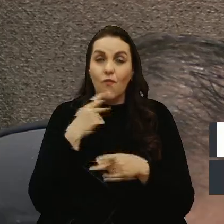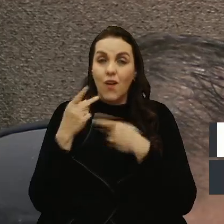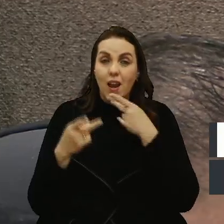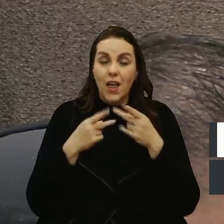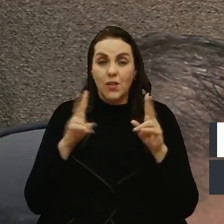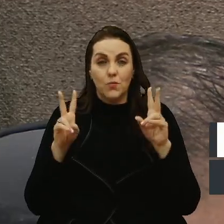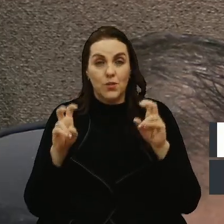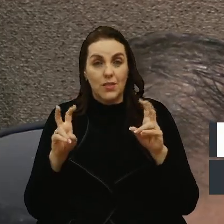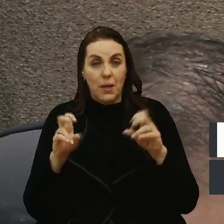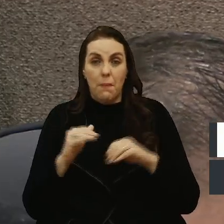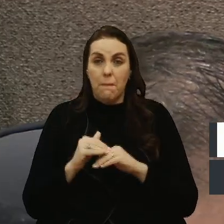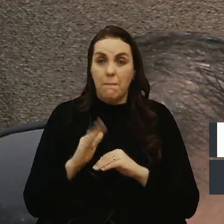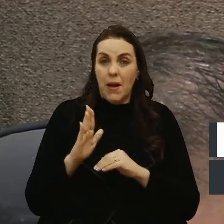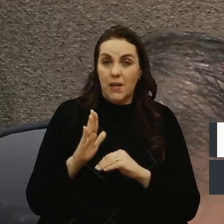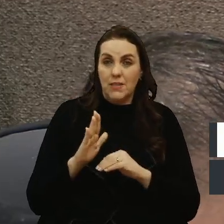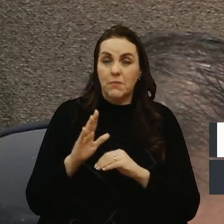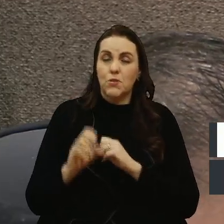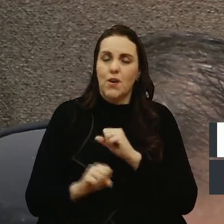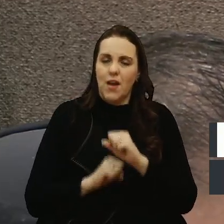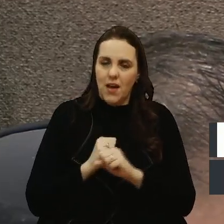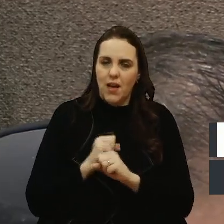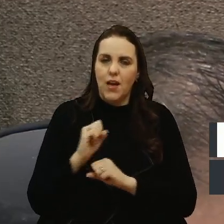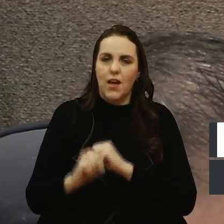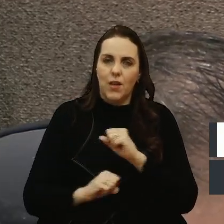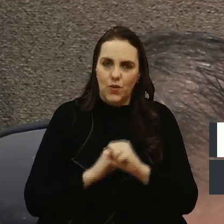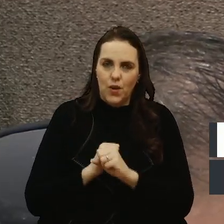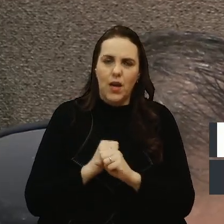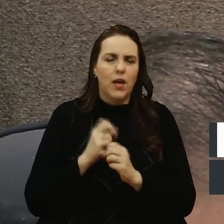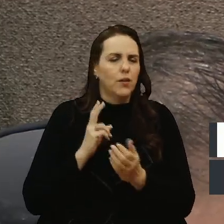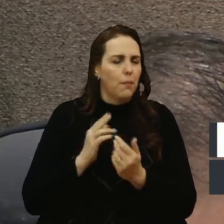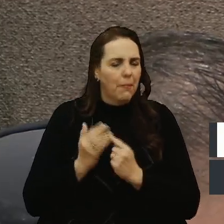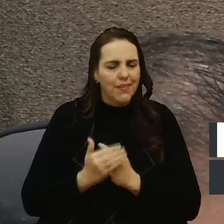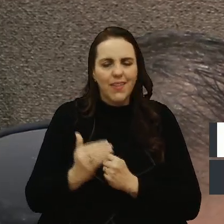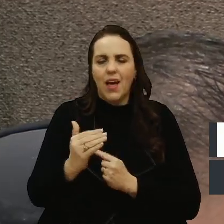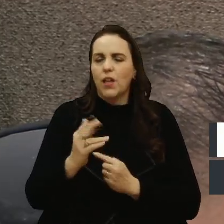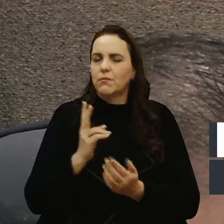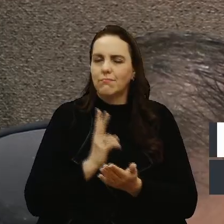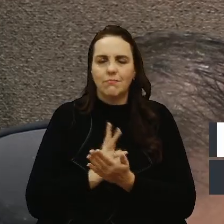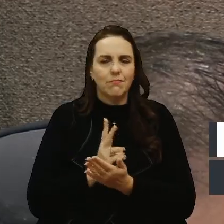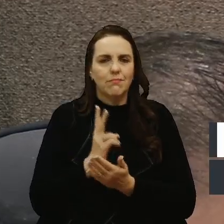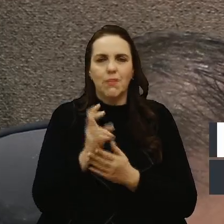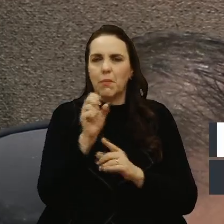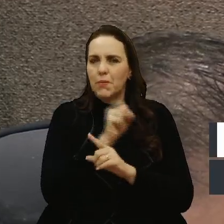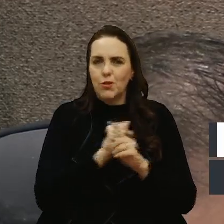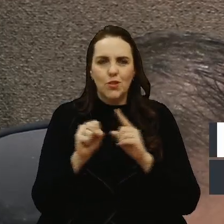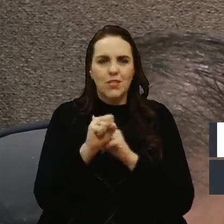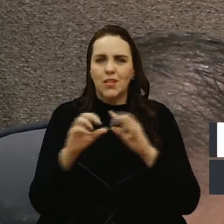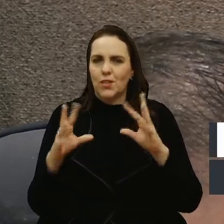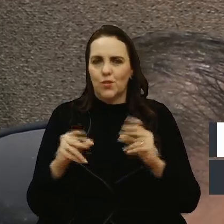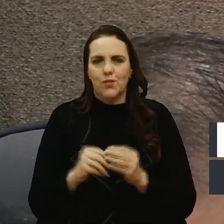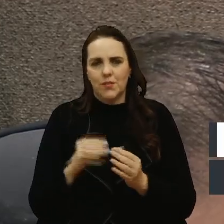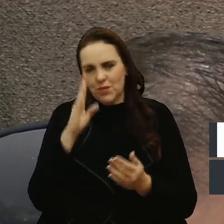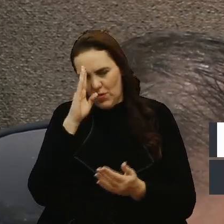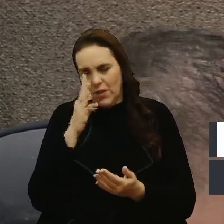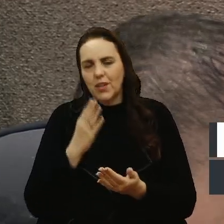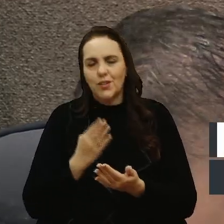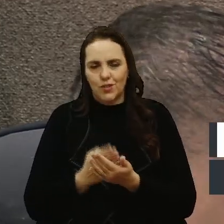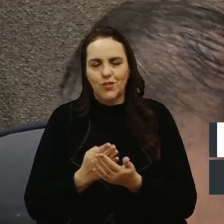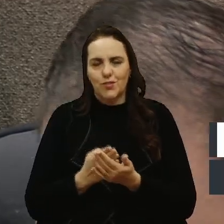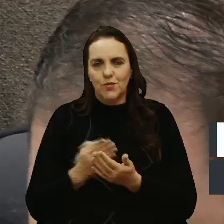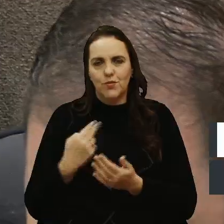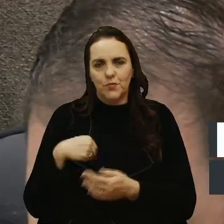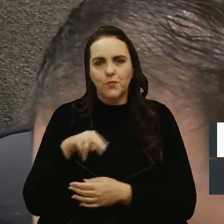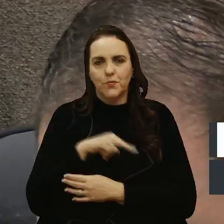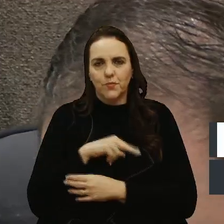tema cada vez mais é para todo ano, é para todo mandato, é para a nossa sociedade, né? Eu acredito que a gente,